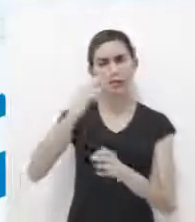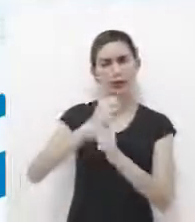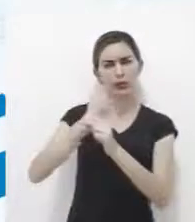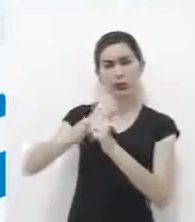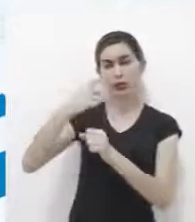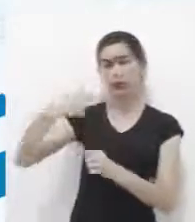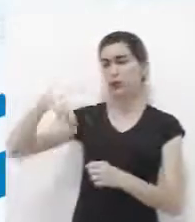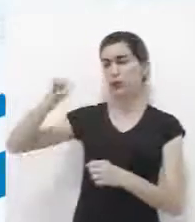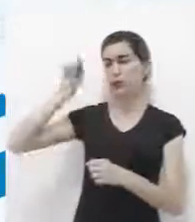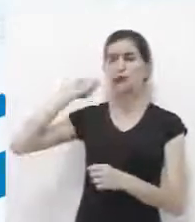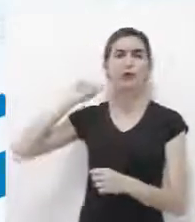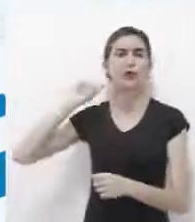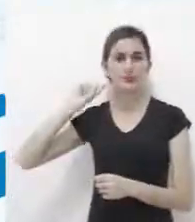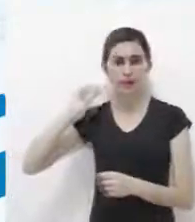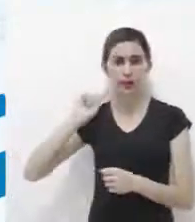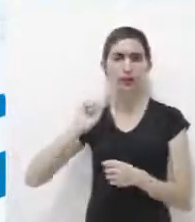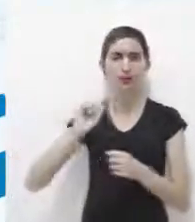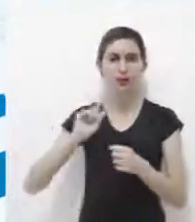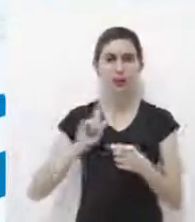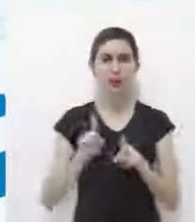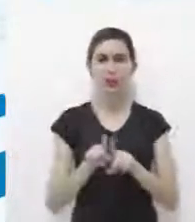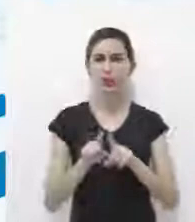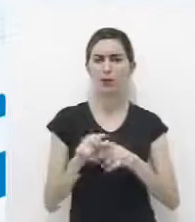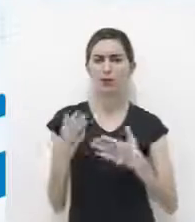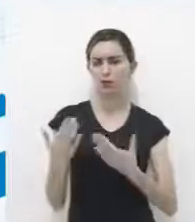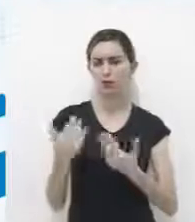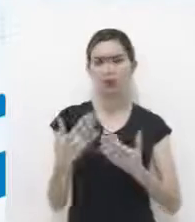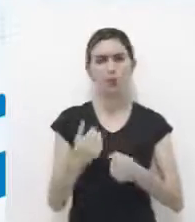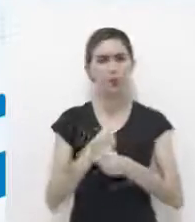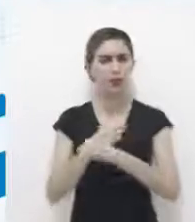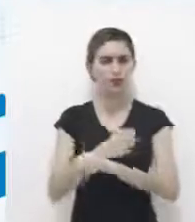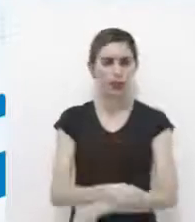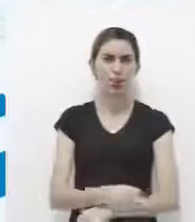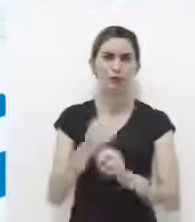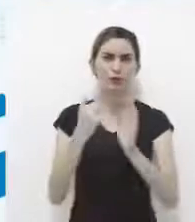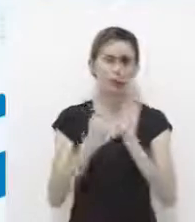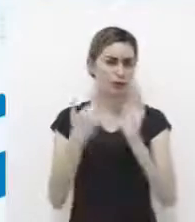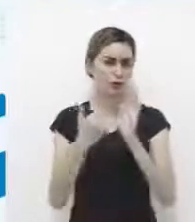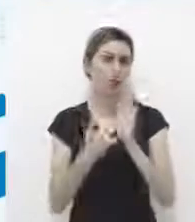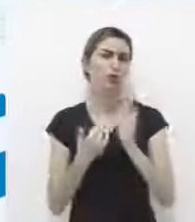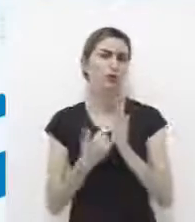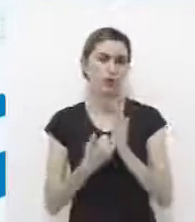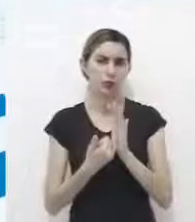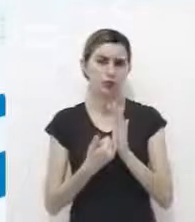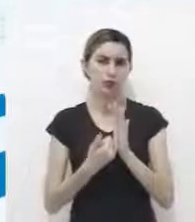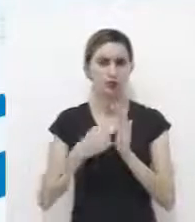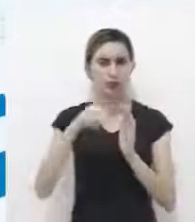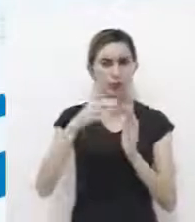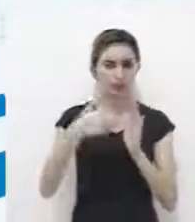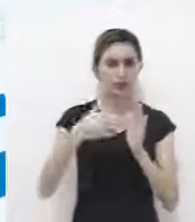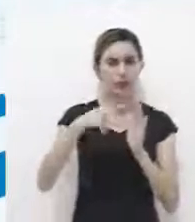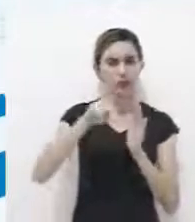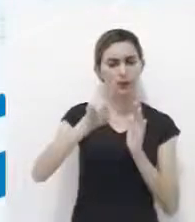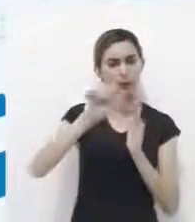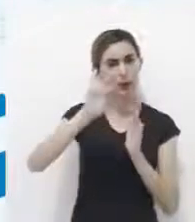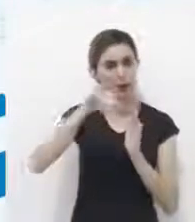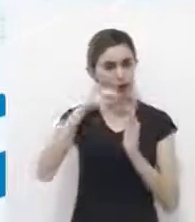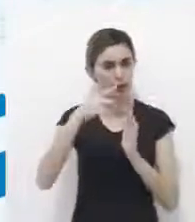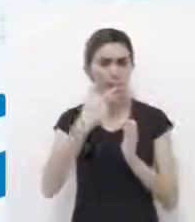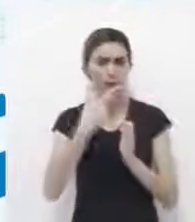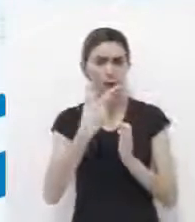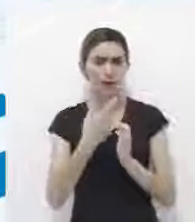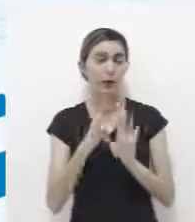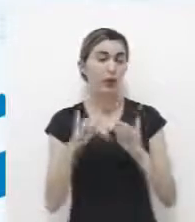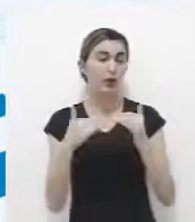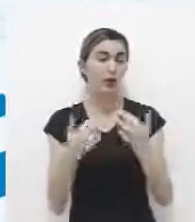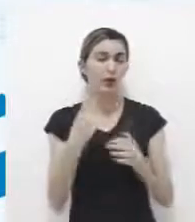uns 300 anos, e o escravo, o jovem escravo, está registrado no Mênon de Platão. Lembra que eu